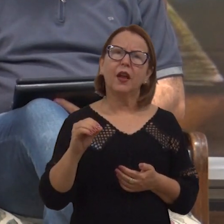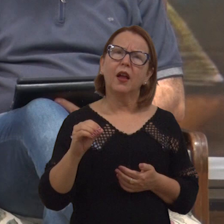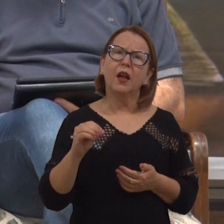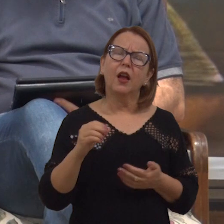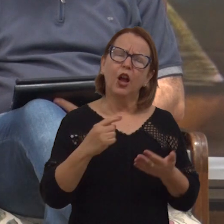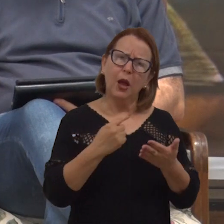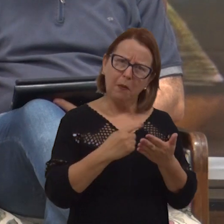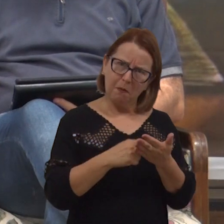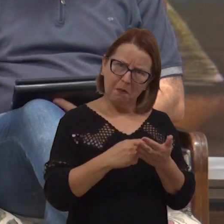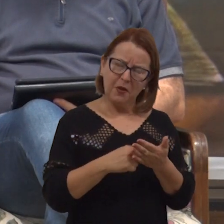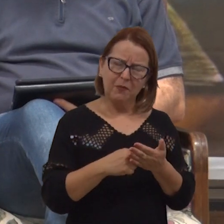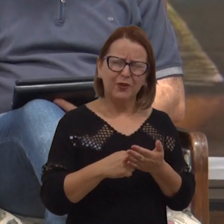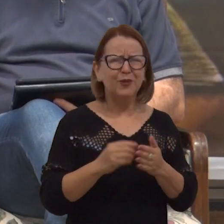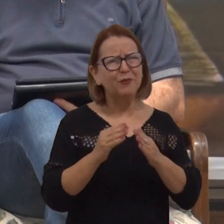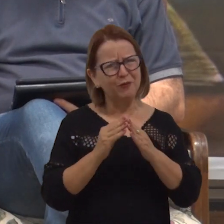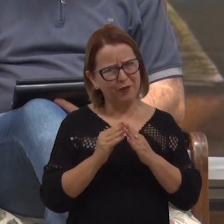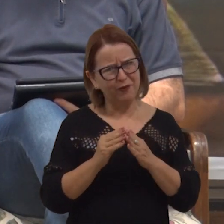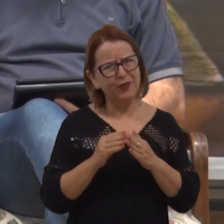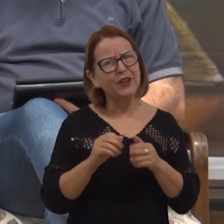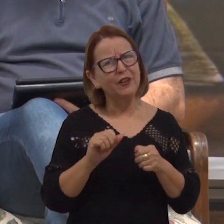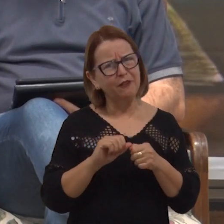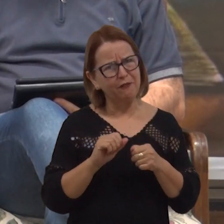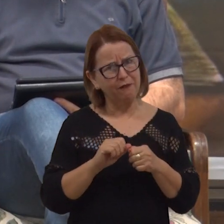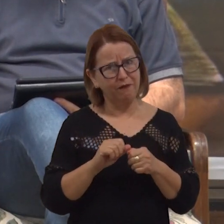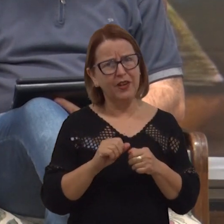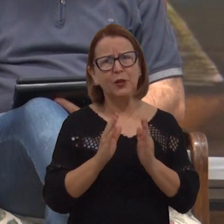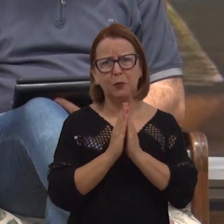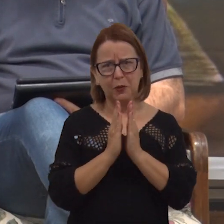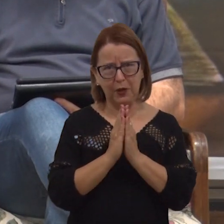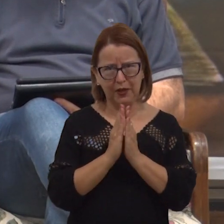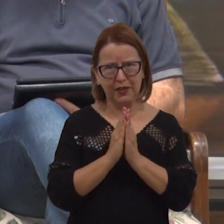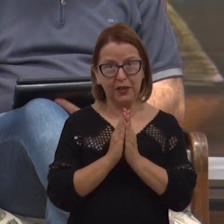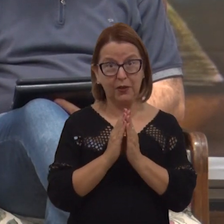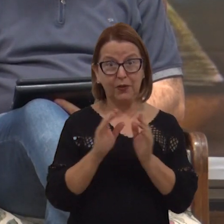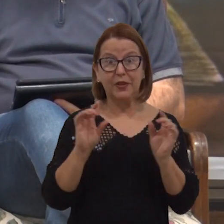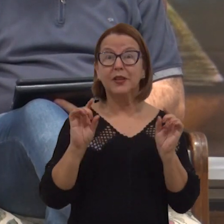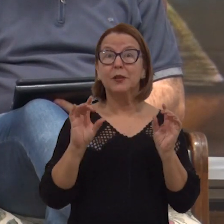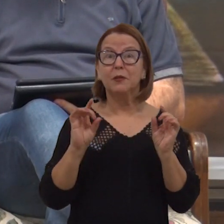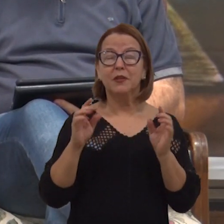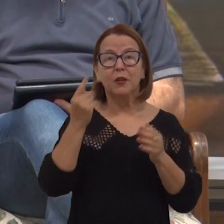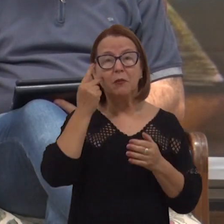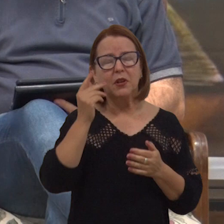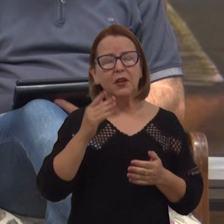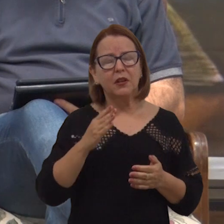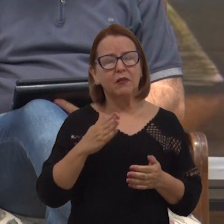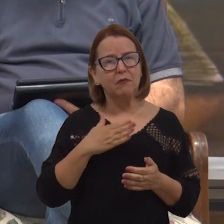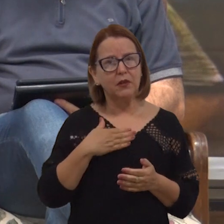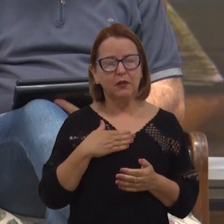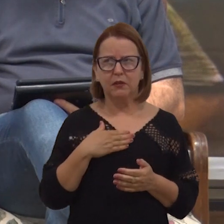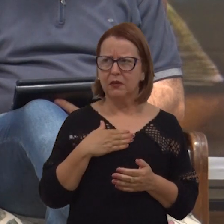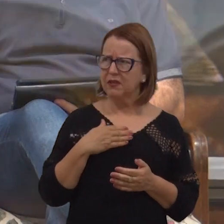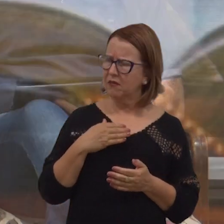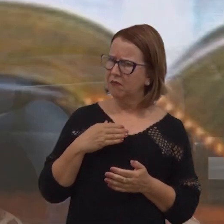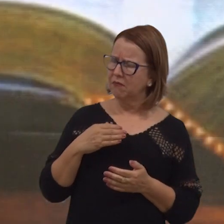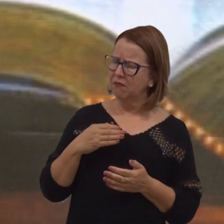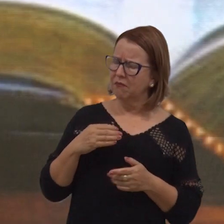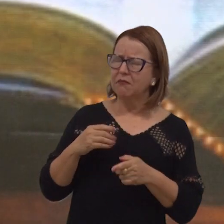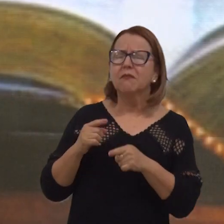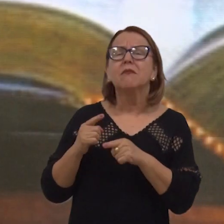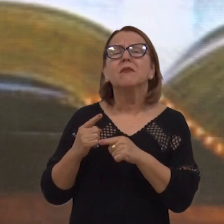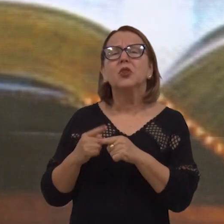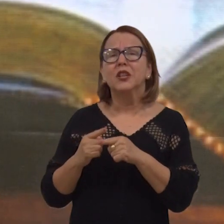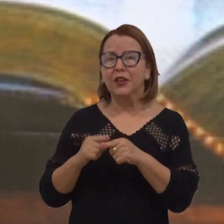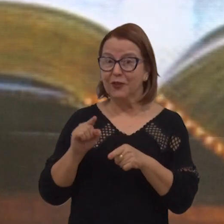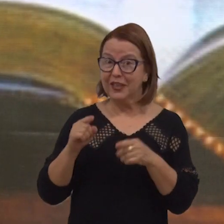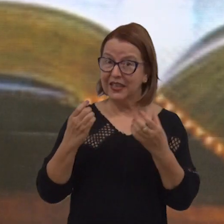como é que é, meu irmão Hildo, fazer uma oração especial? E eu falei, por que você quer essa oração,